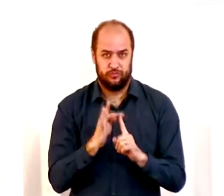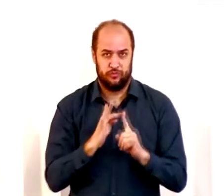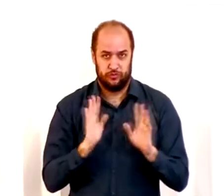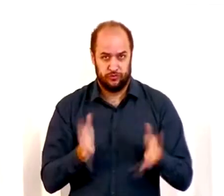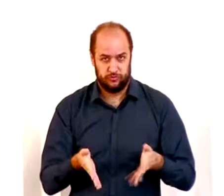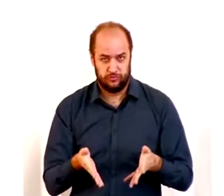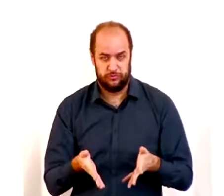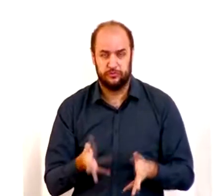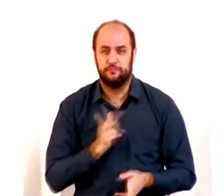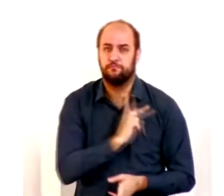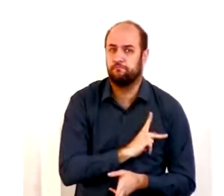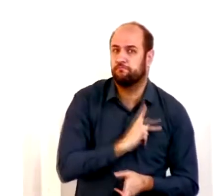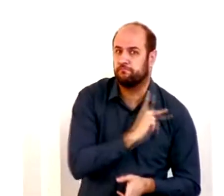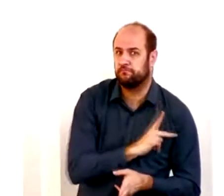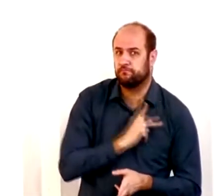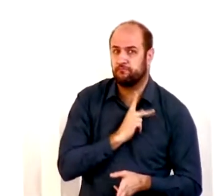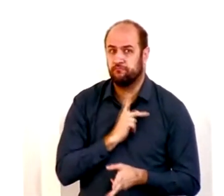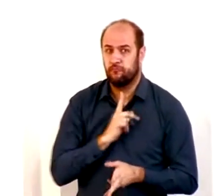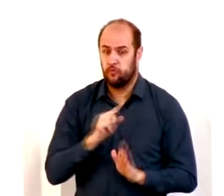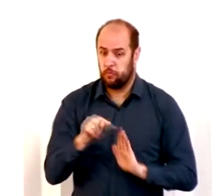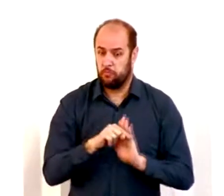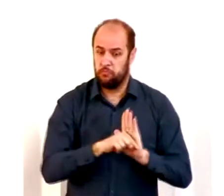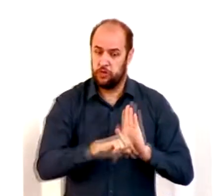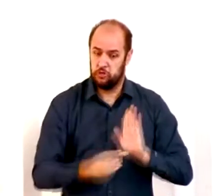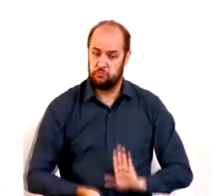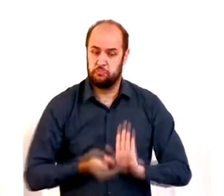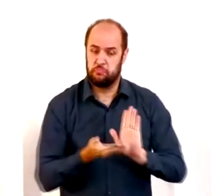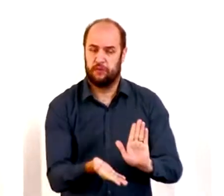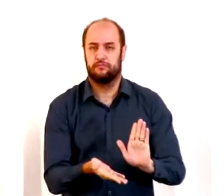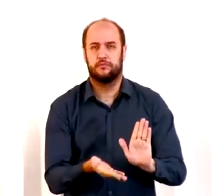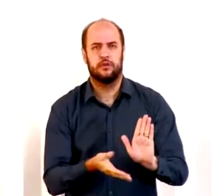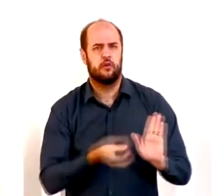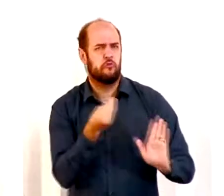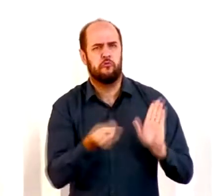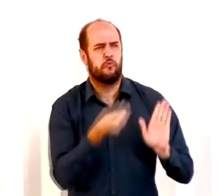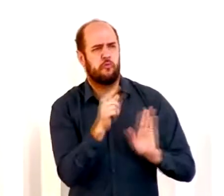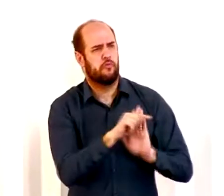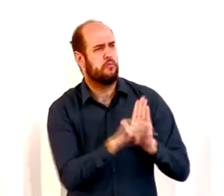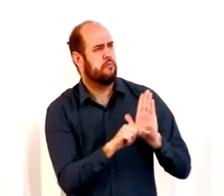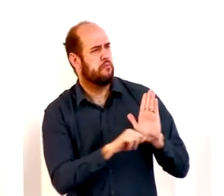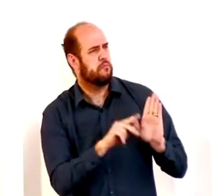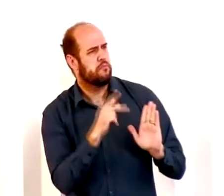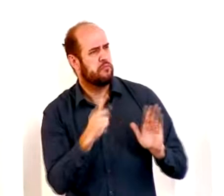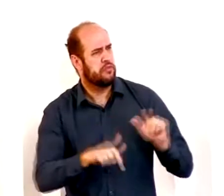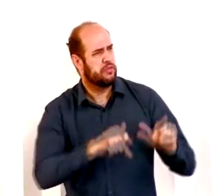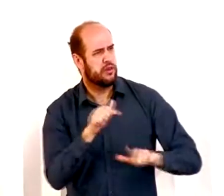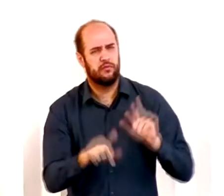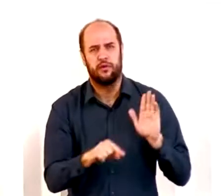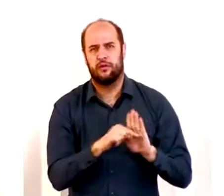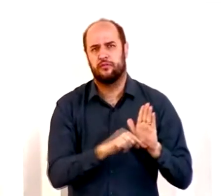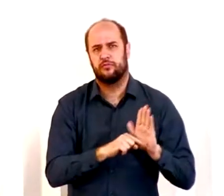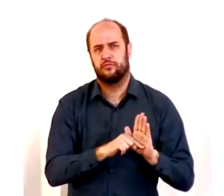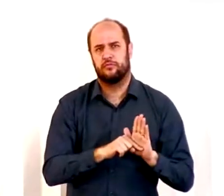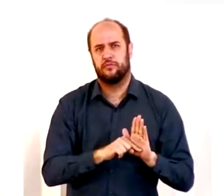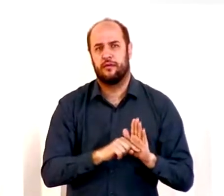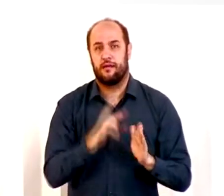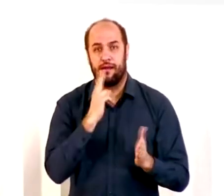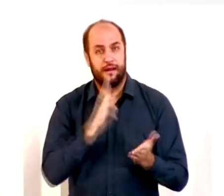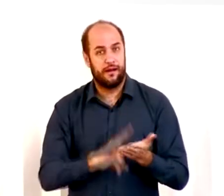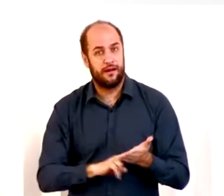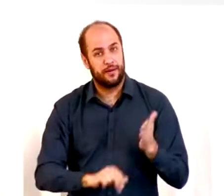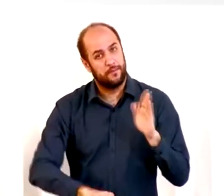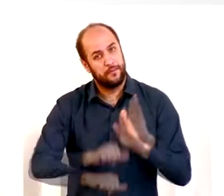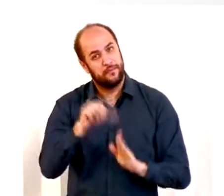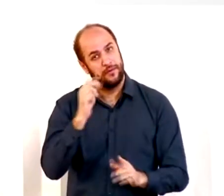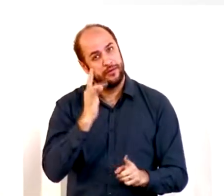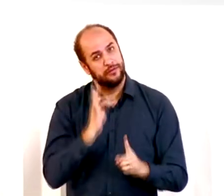agora, Paulo entrega a ele um plano de trabalho. Como é que é o plano de trabalho chamado de 1 a Timóteo? Só